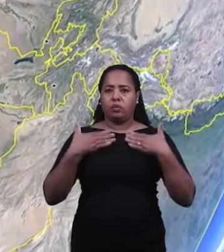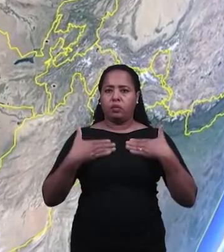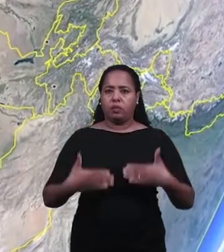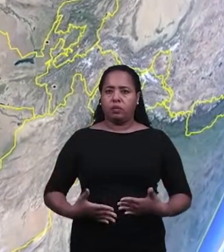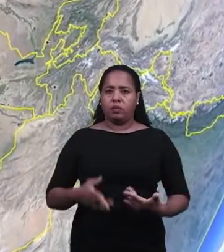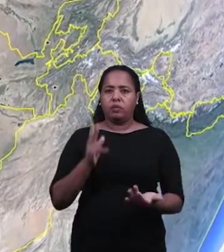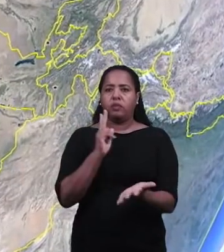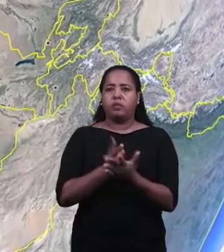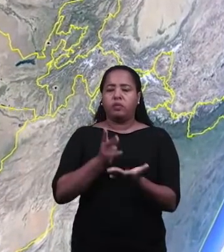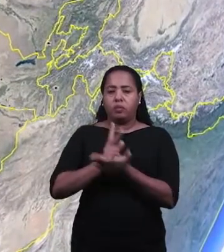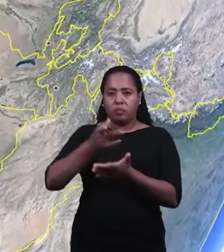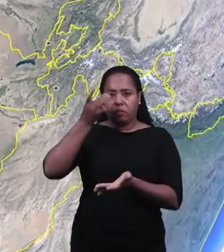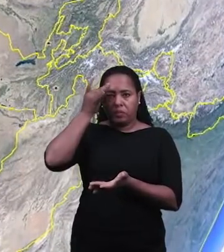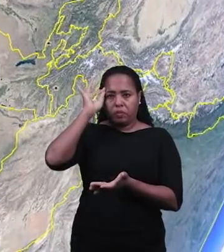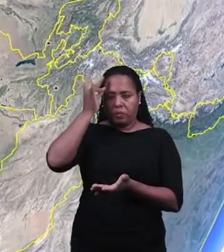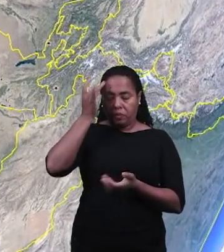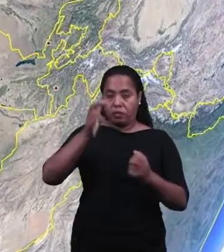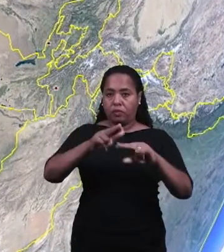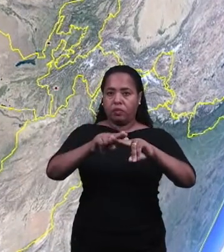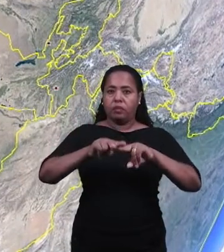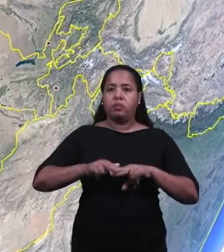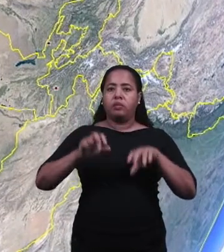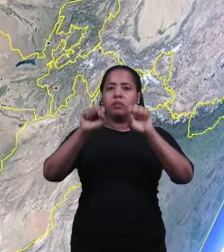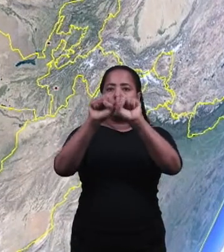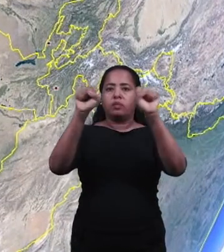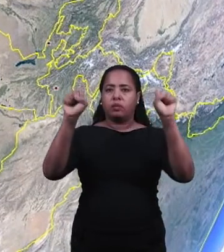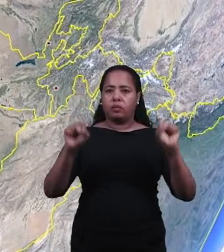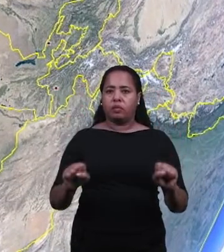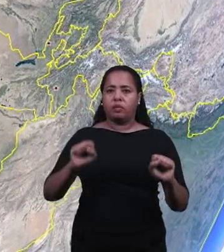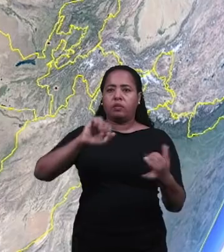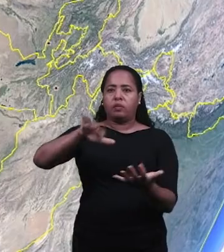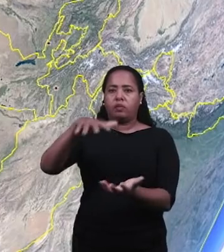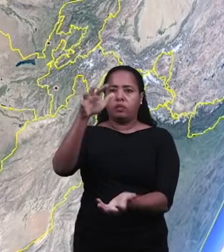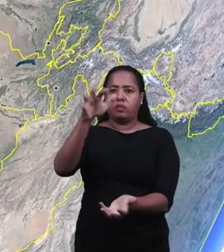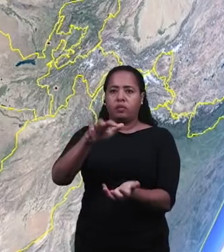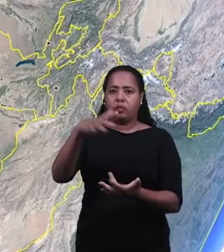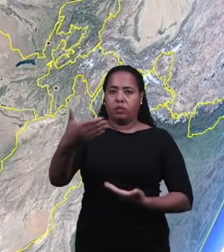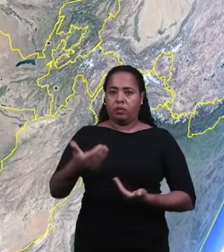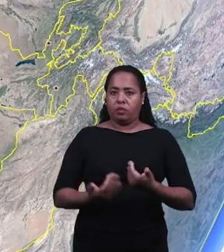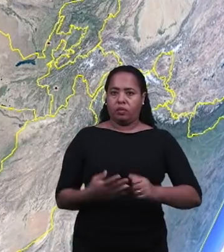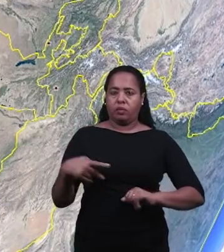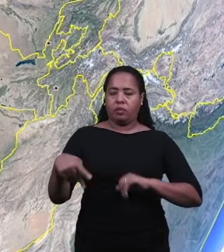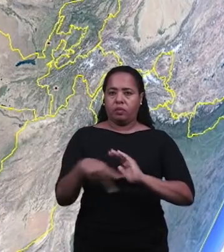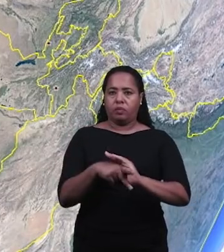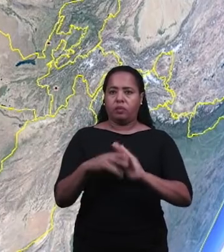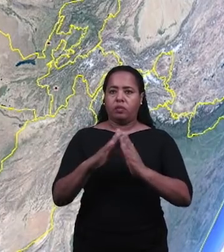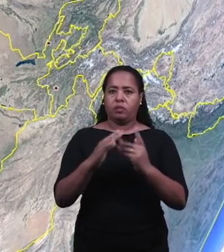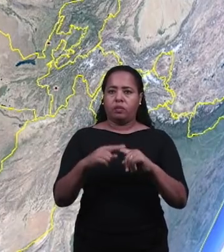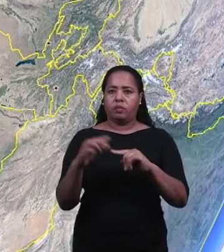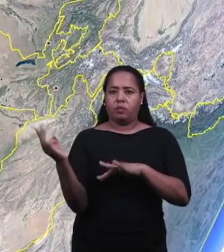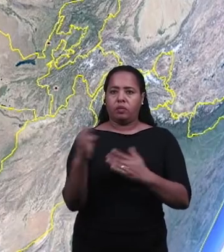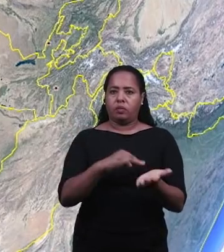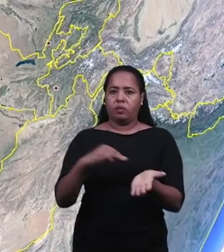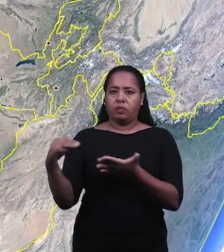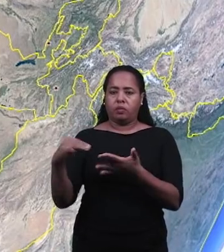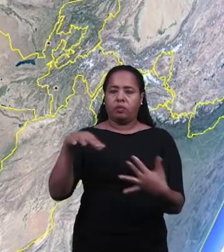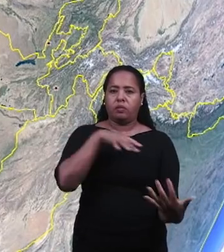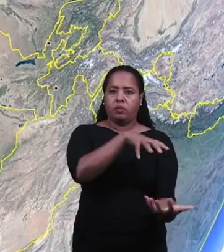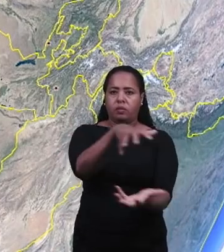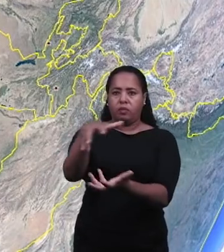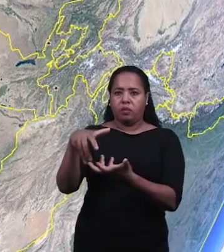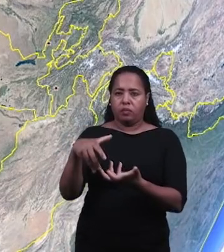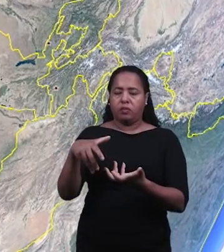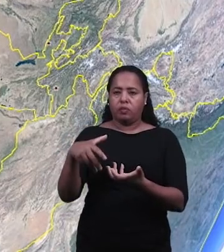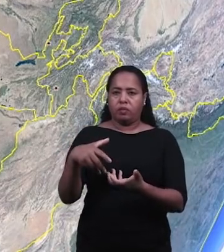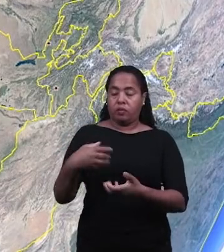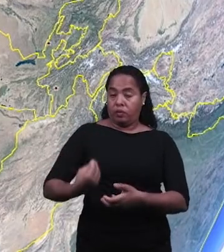mesmo Espírito. Através do sistema de transmissão, os membros da Igreja Cristã Maranata de todo o planeta vivem